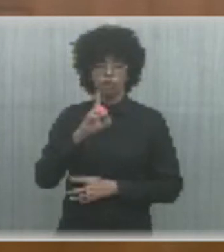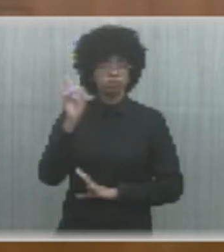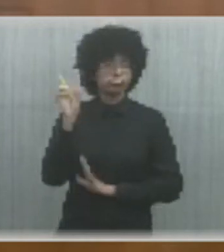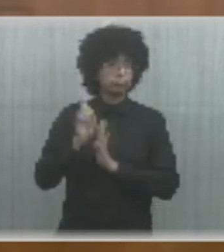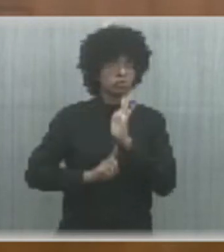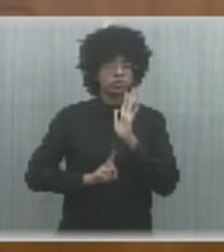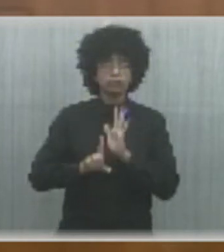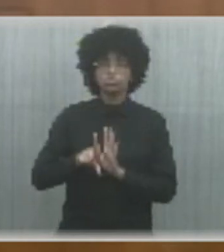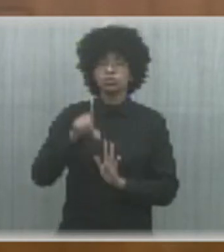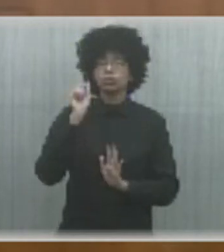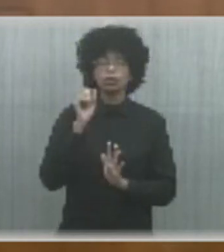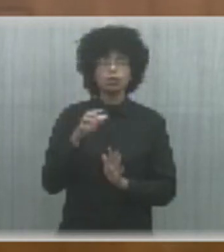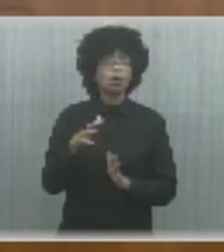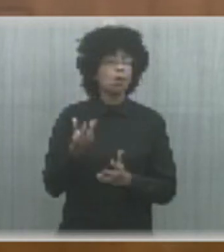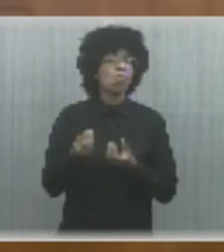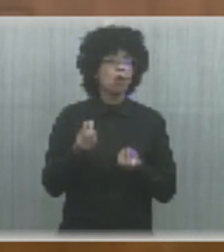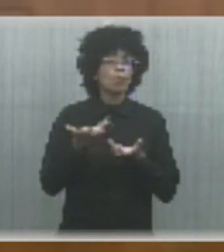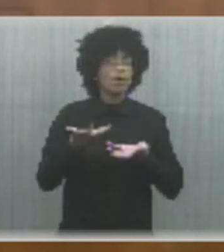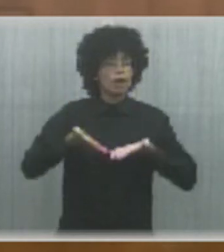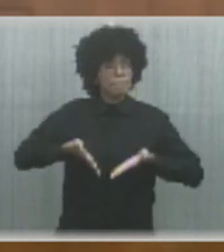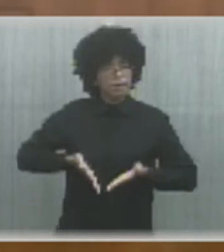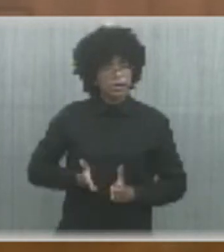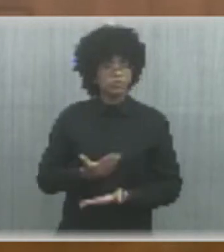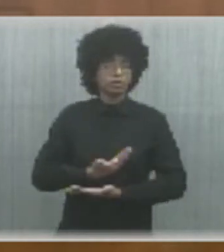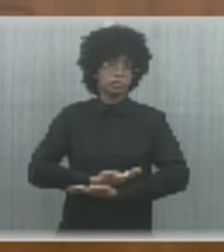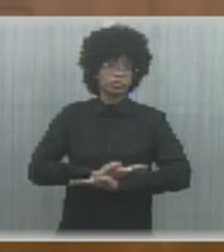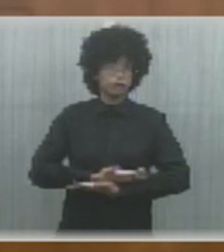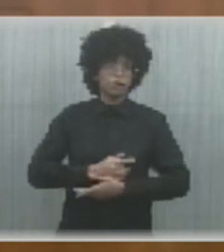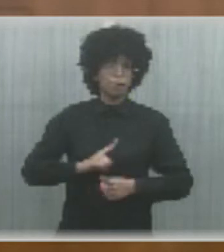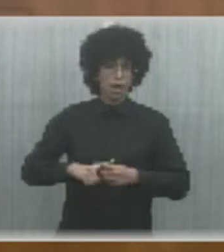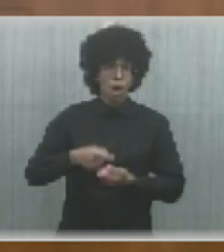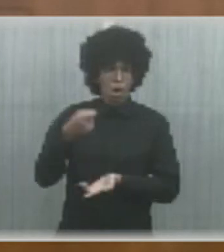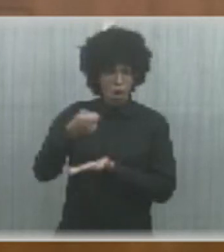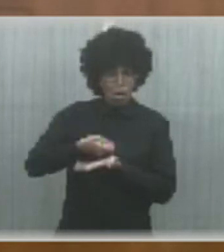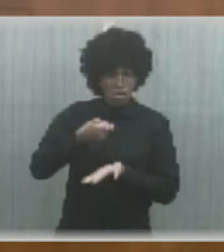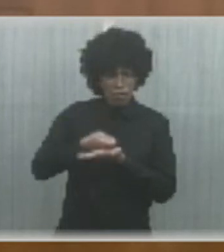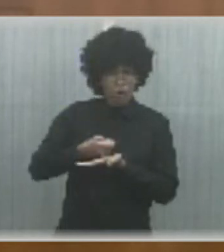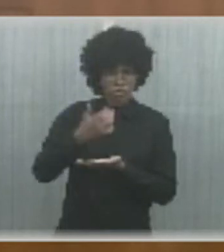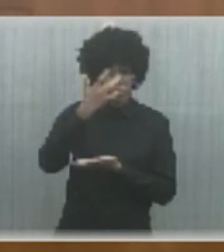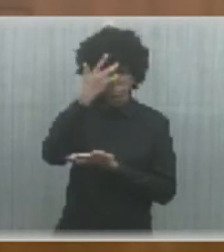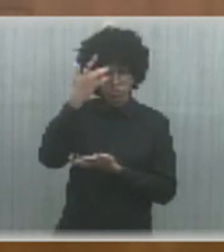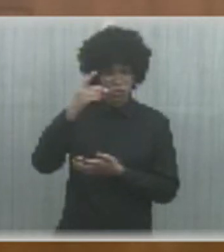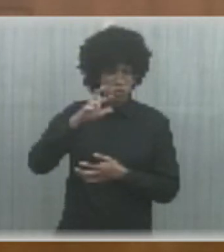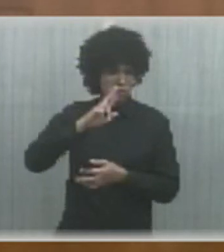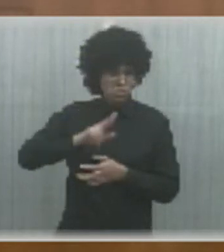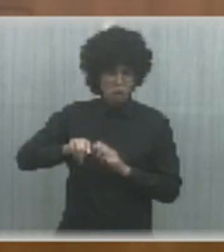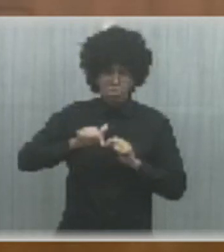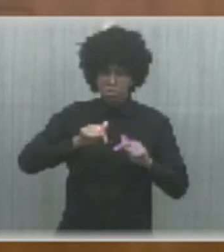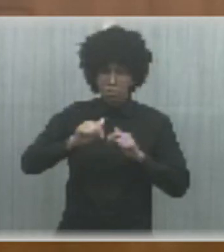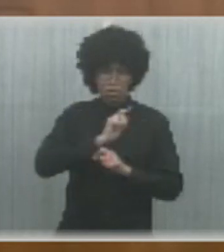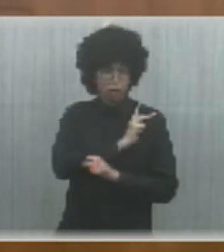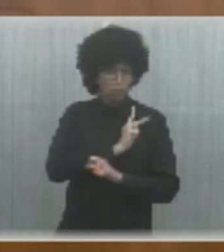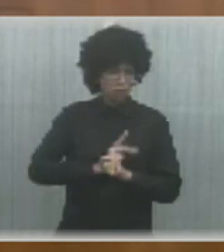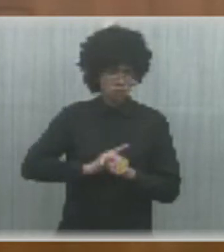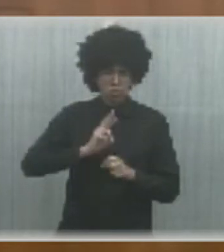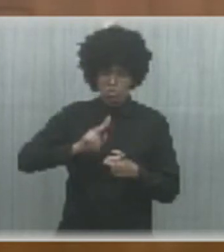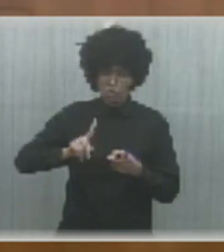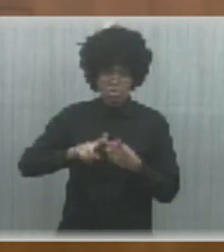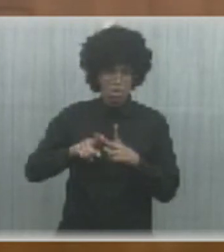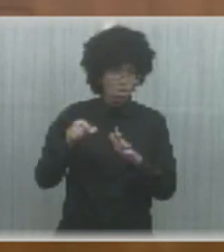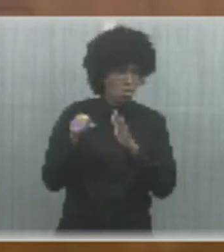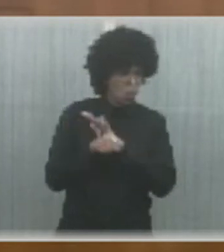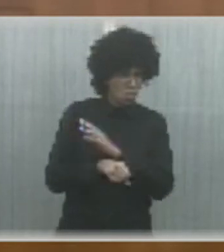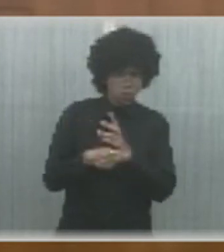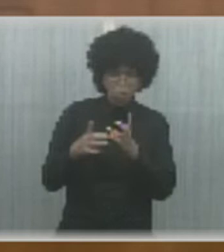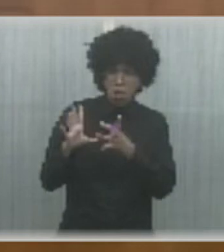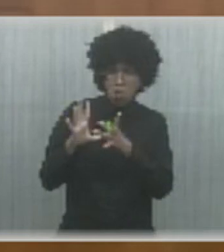neném, mas a gente tornar obrigatória a presença de uma pessoa que não é servidora pública, que não é concursada, que não tem vínculo